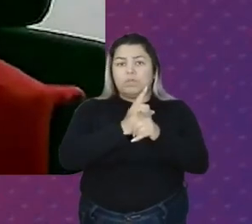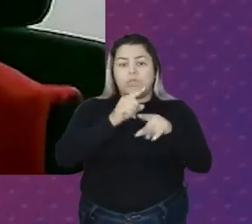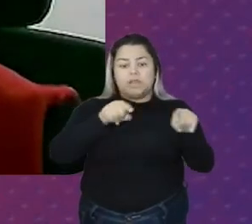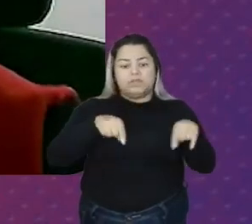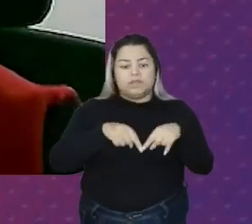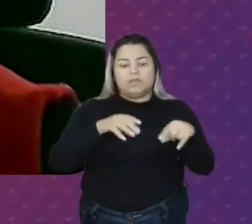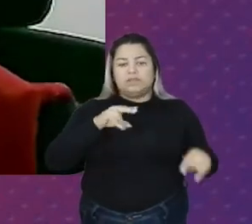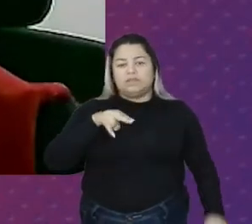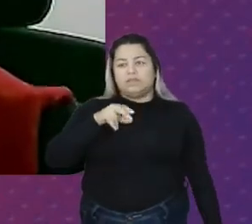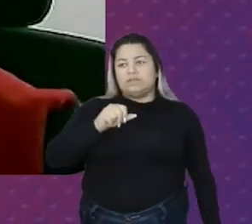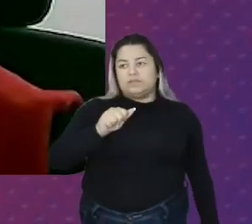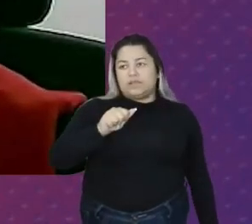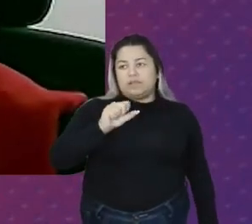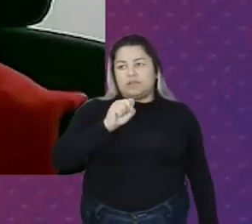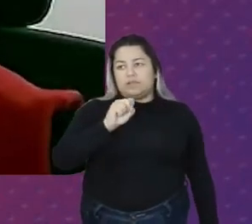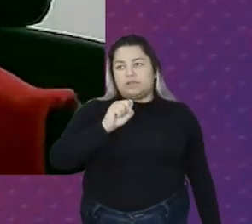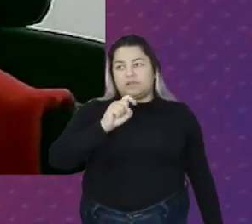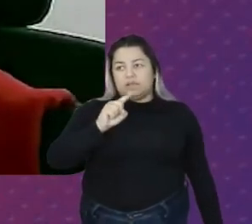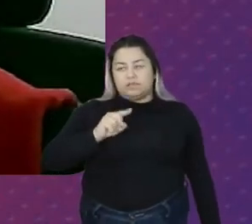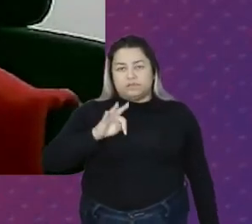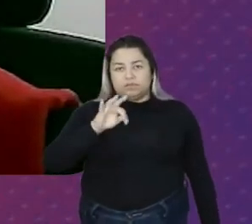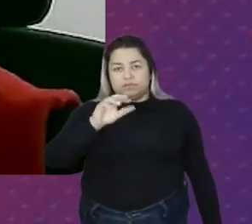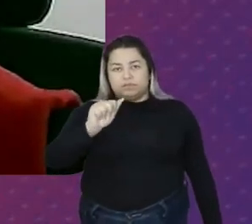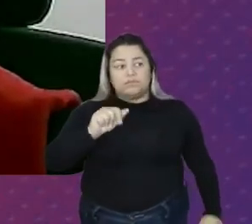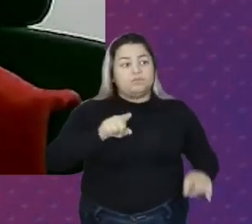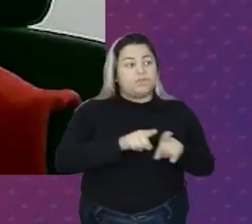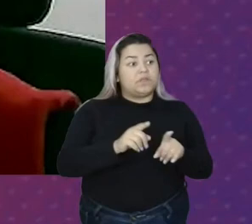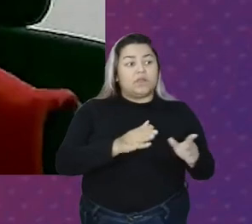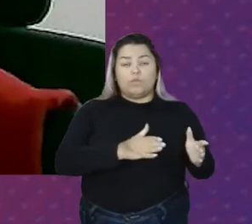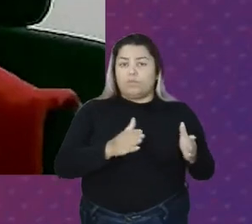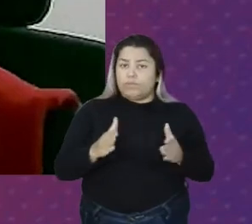está, inclusive, em processo